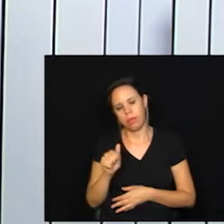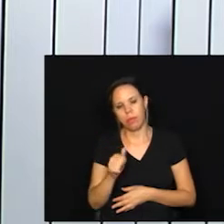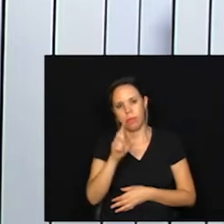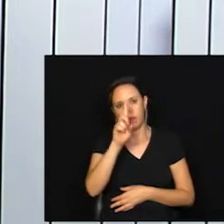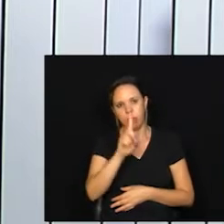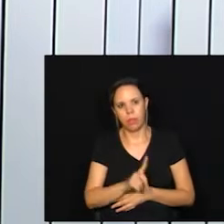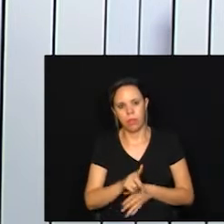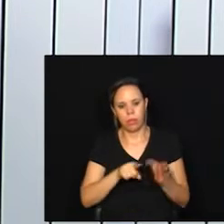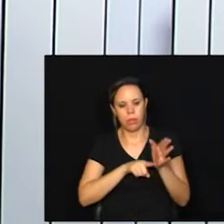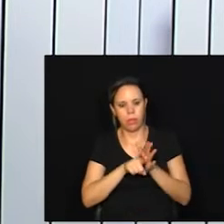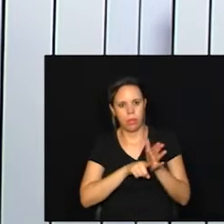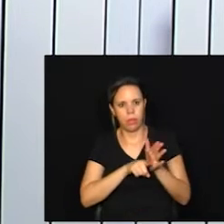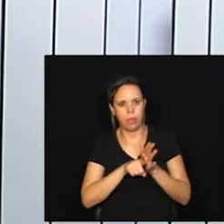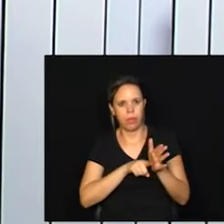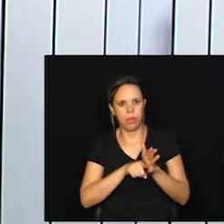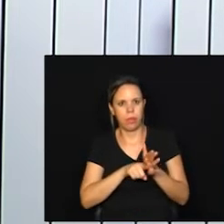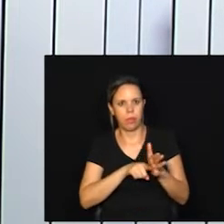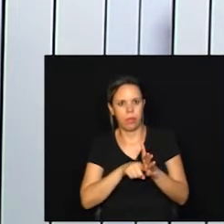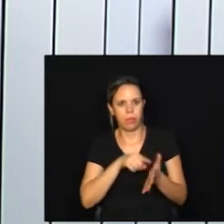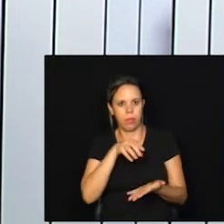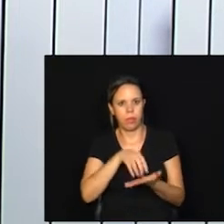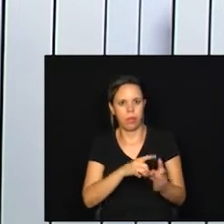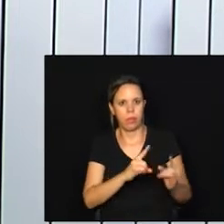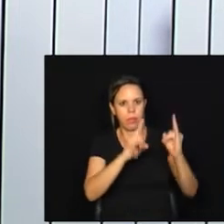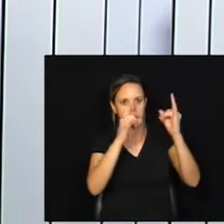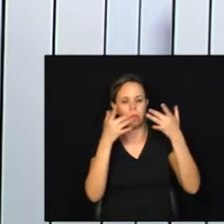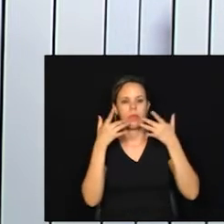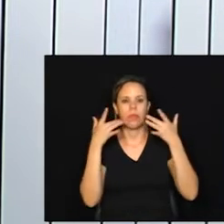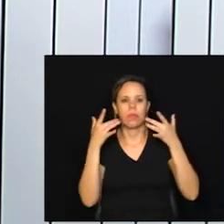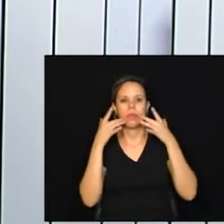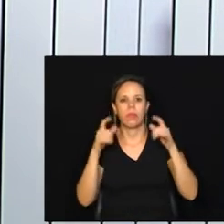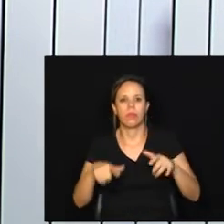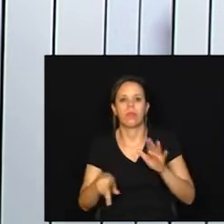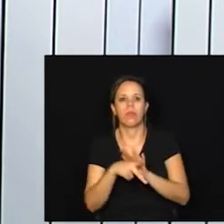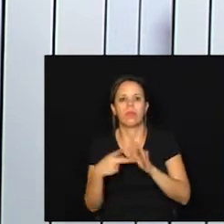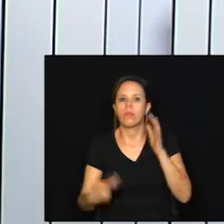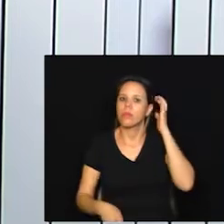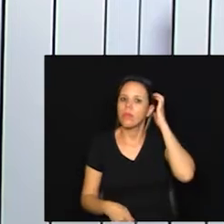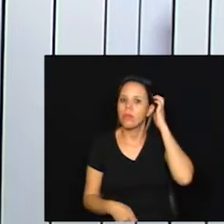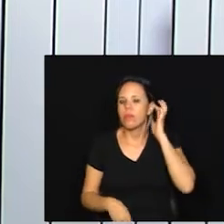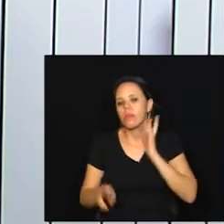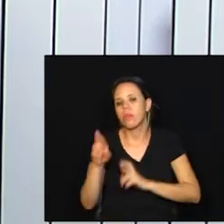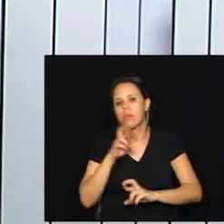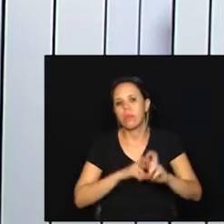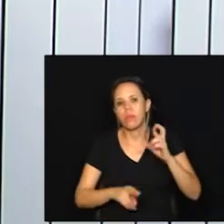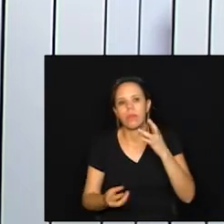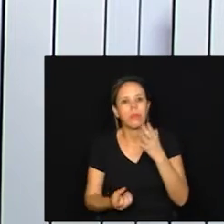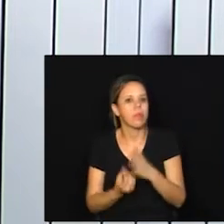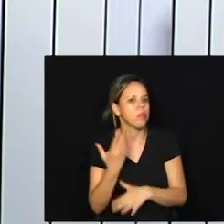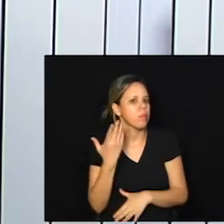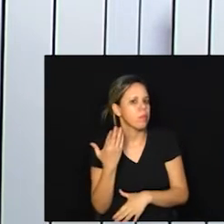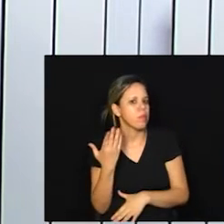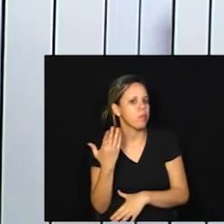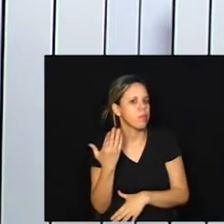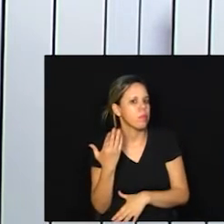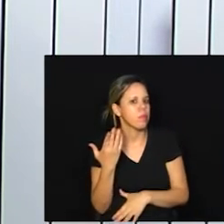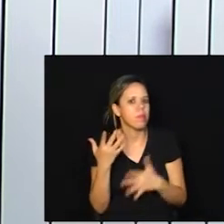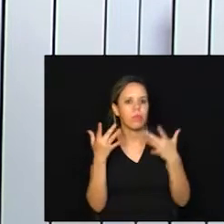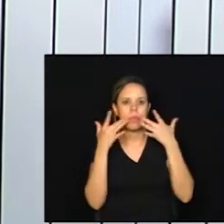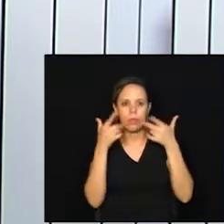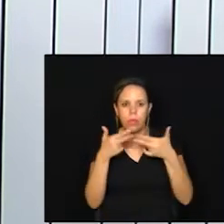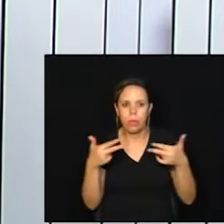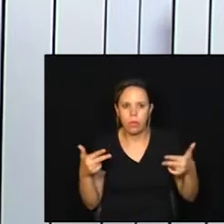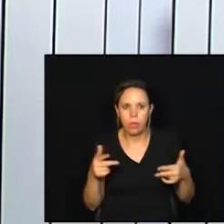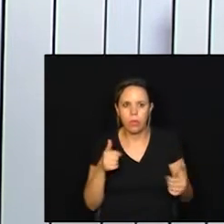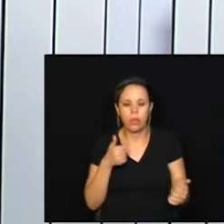e pesquisadora do Barracão Teatro, um espaço aí de investigação e criação cênica, tá certo?